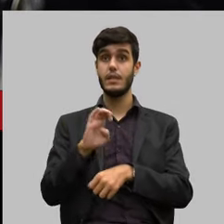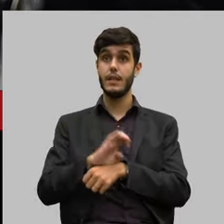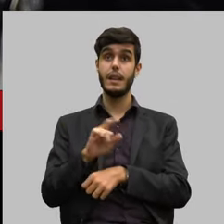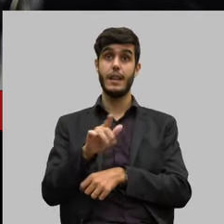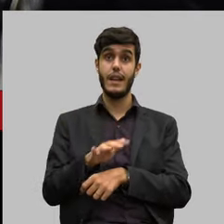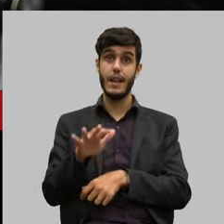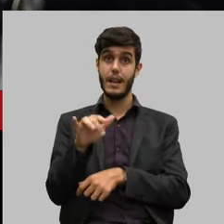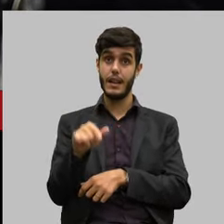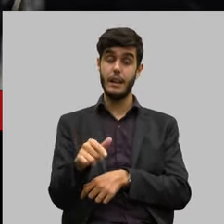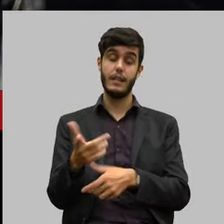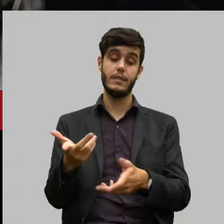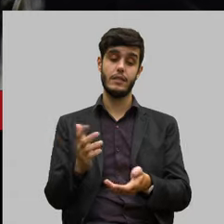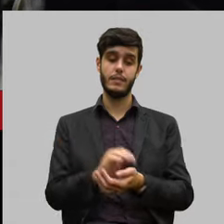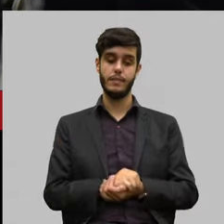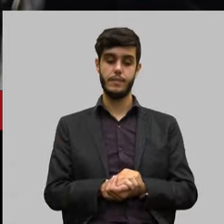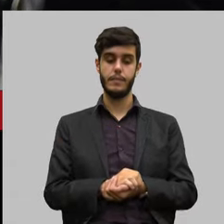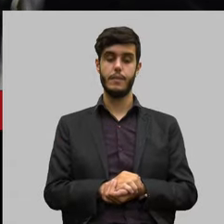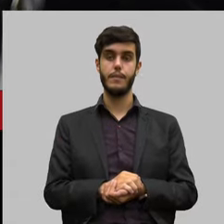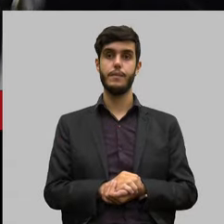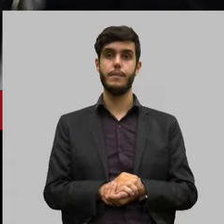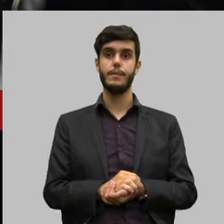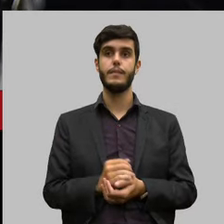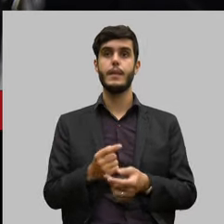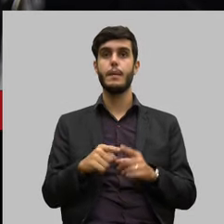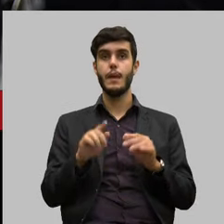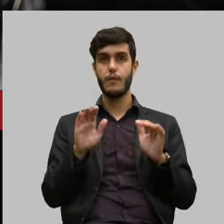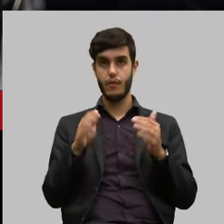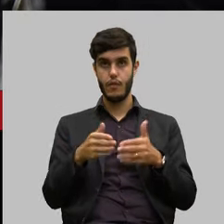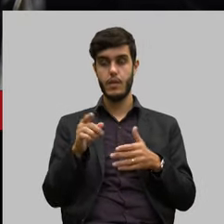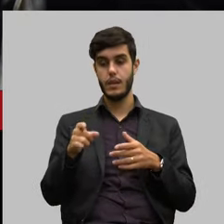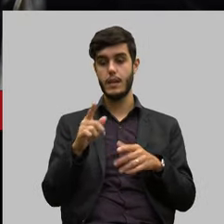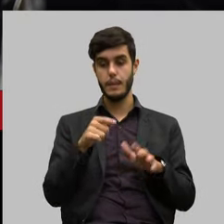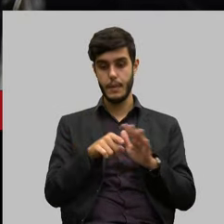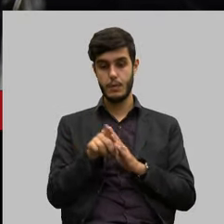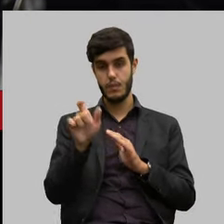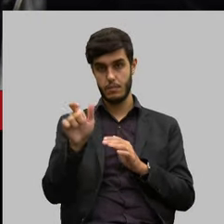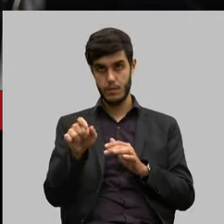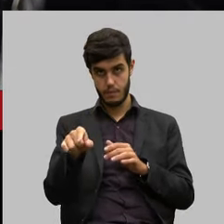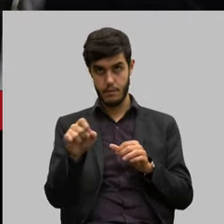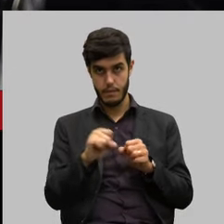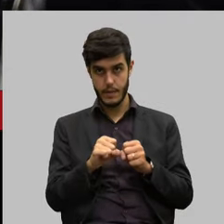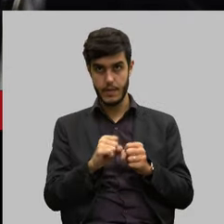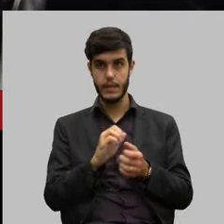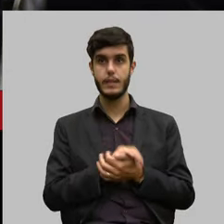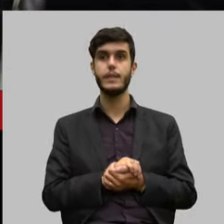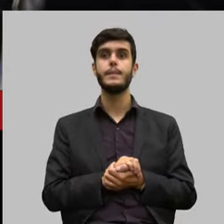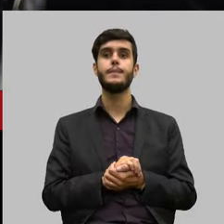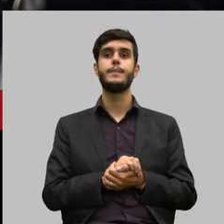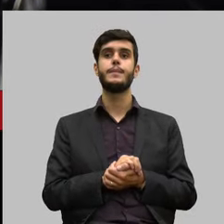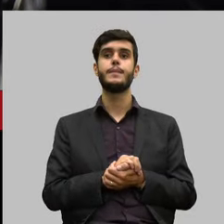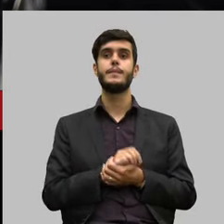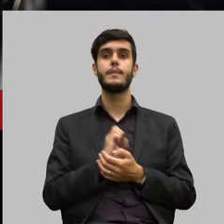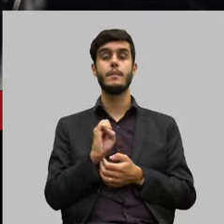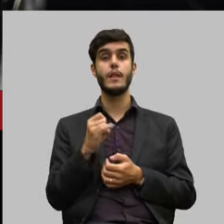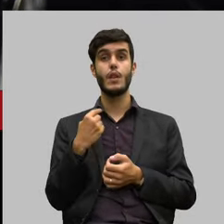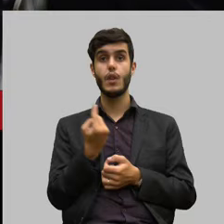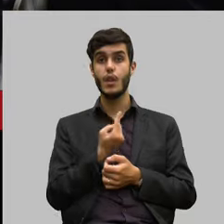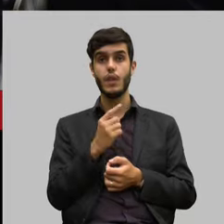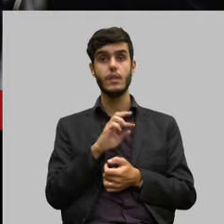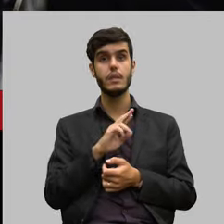recuperação fiscal mas focando na pergunta que o senhor fez se nós não entrarmos no